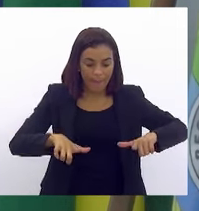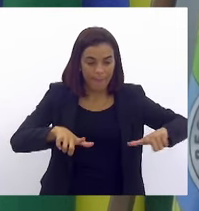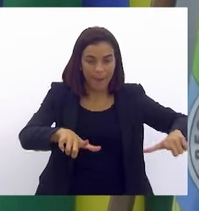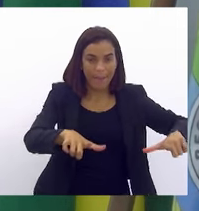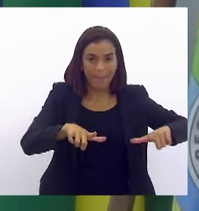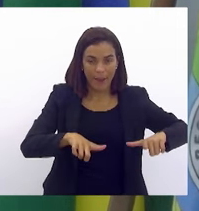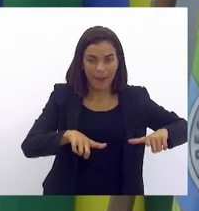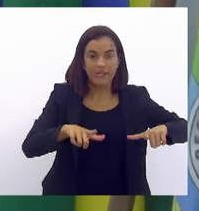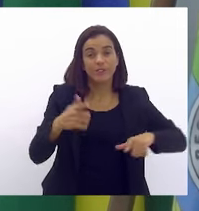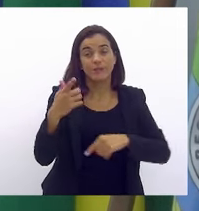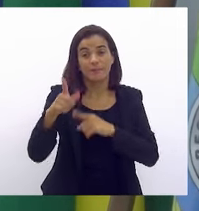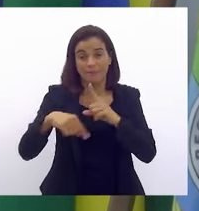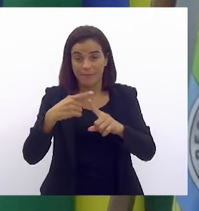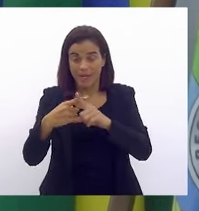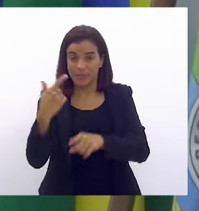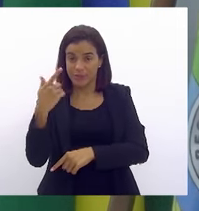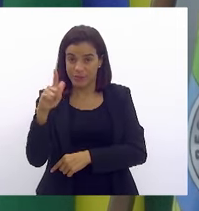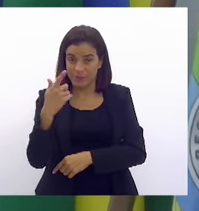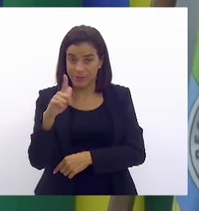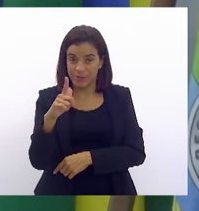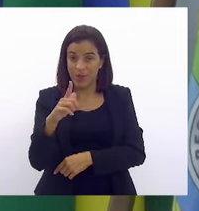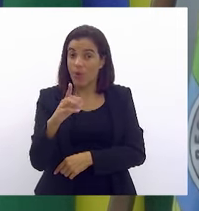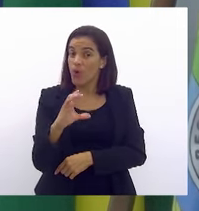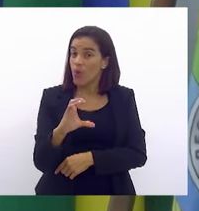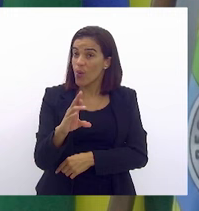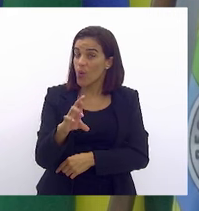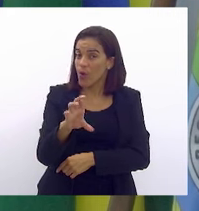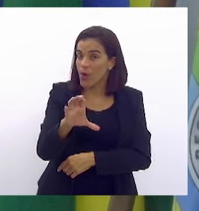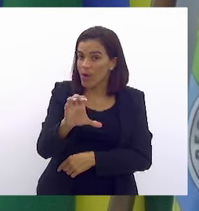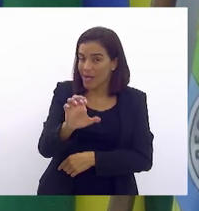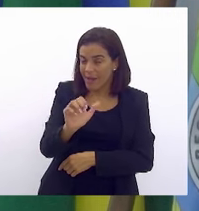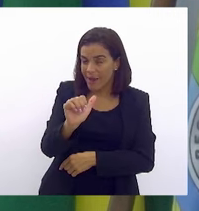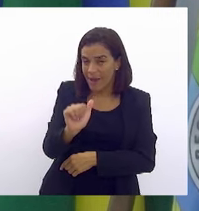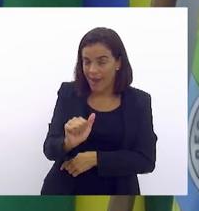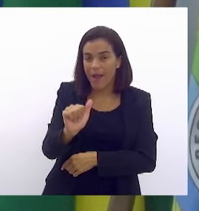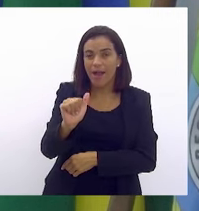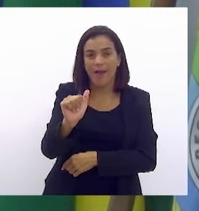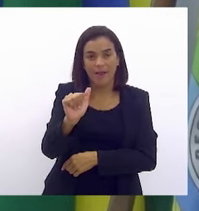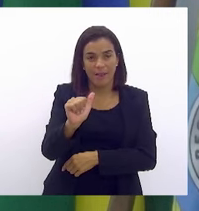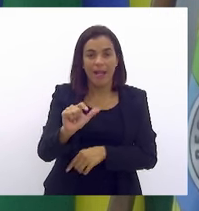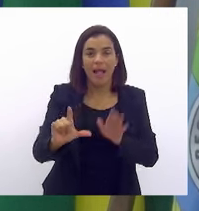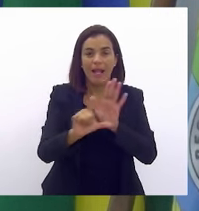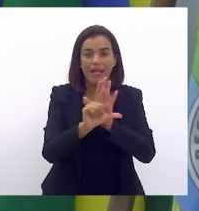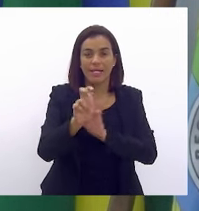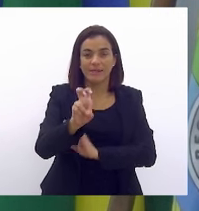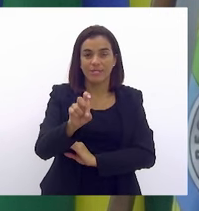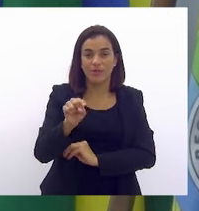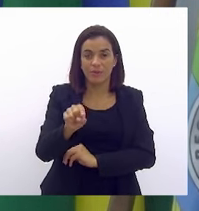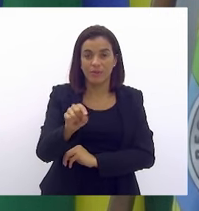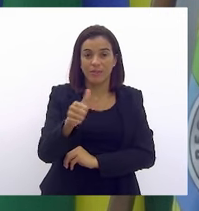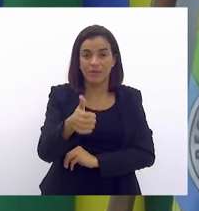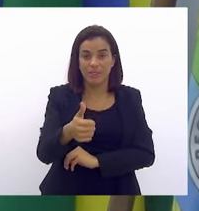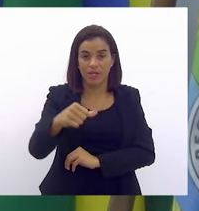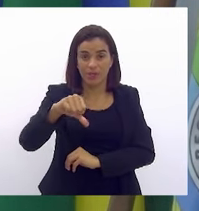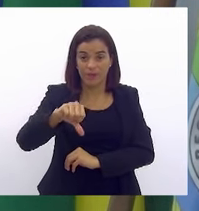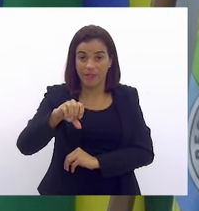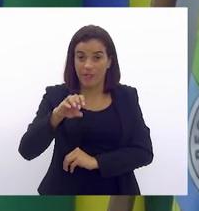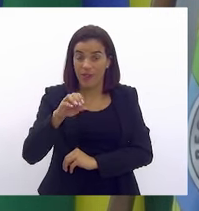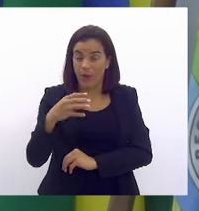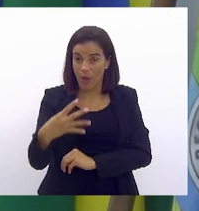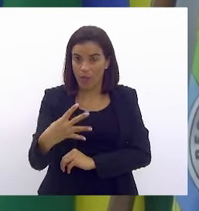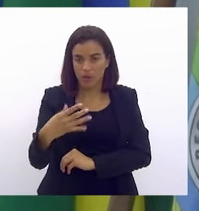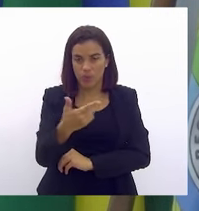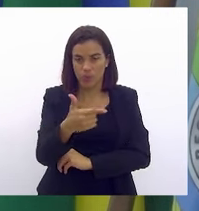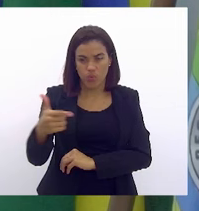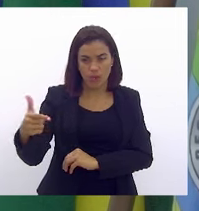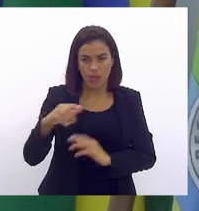bom salientar que o CREA é uma autarquia pública federal, regido pela Lei 5.194. Então, o CREA não tem